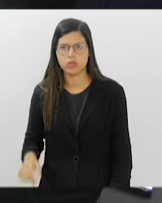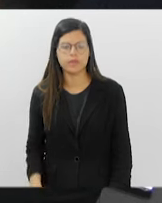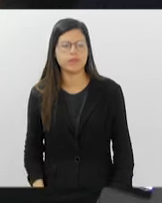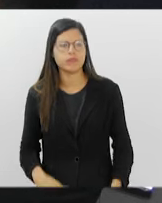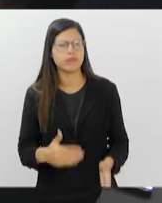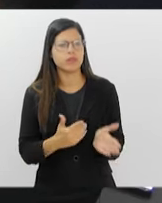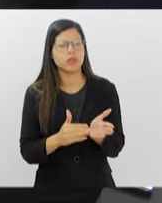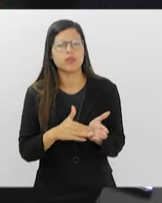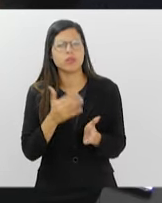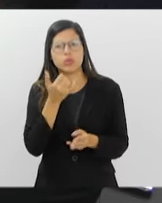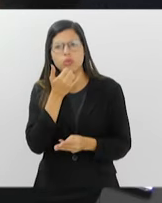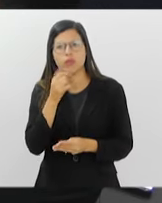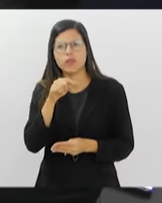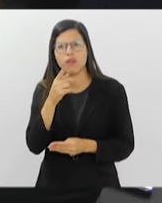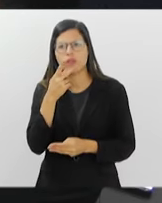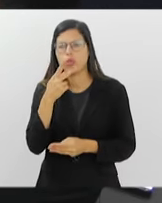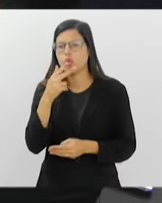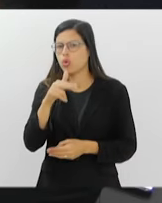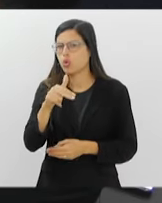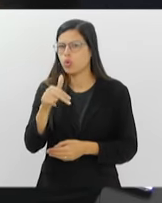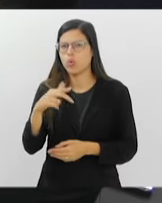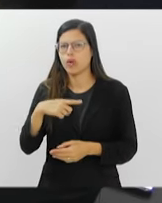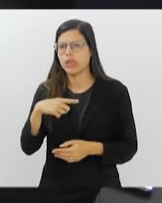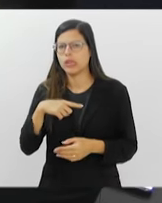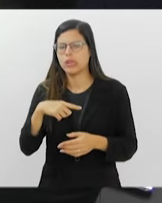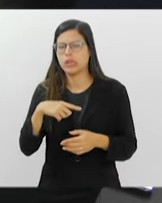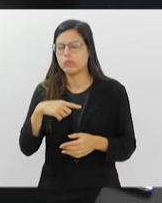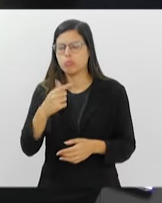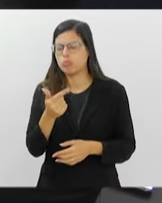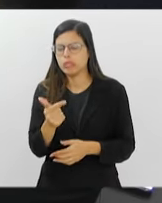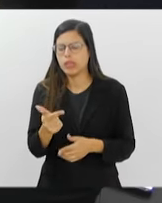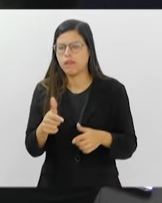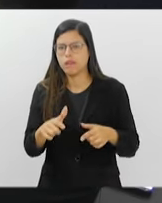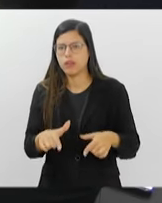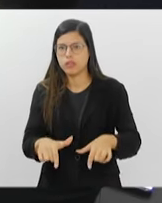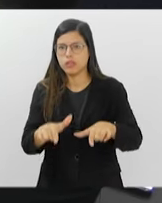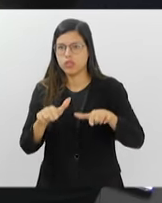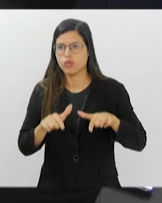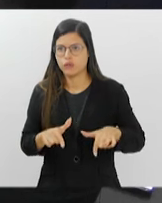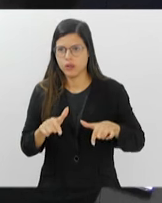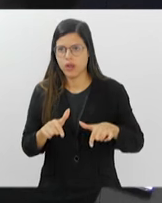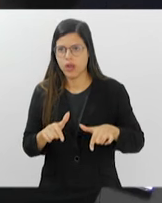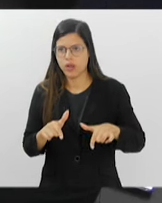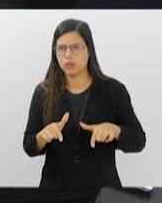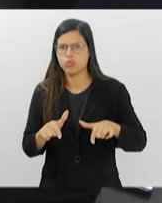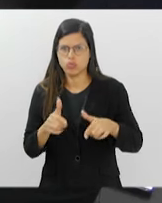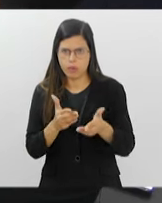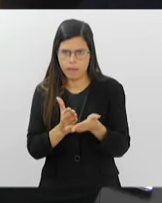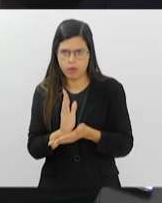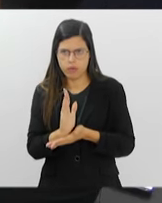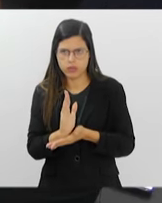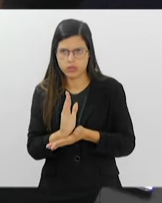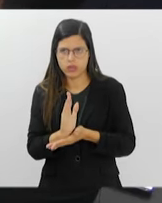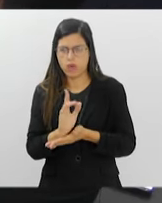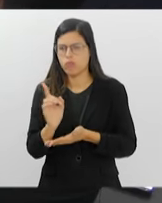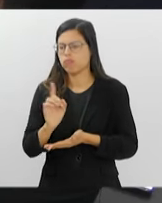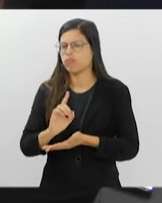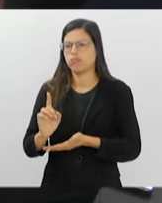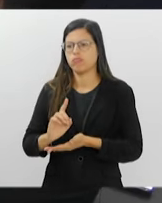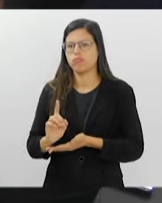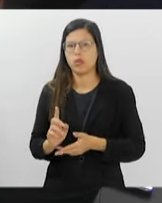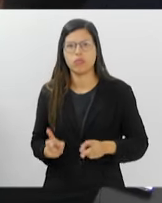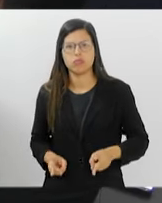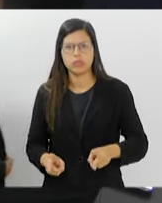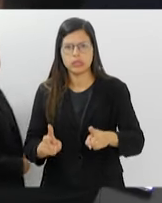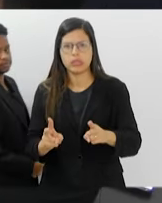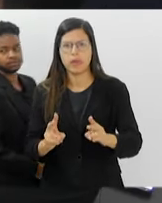houve um laudo definitivo não e o laudo sim Um certificado de aprovação certificado de aprovação não é sempre um